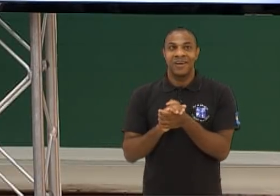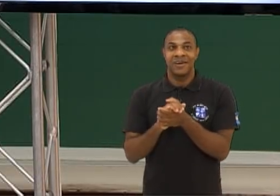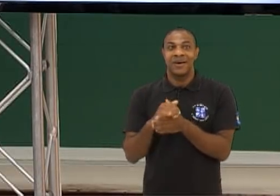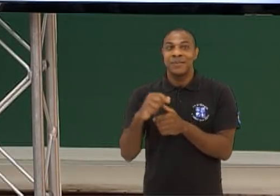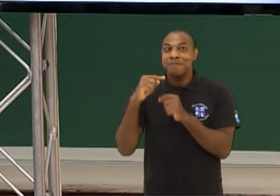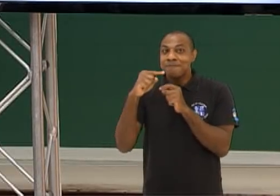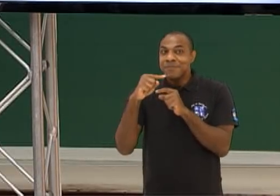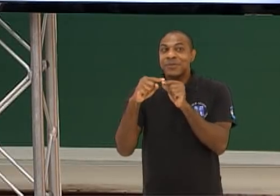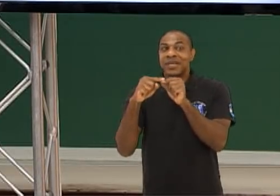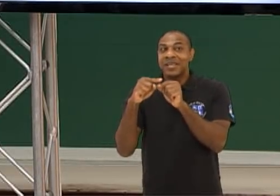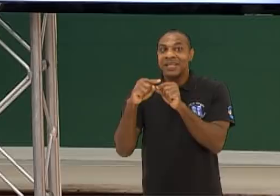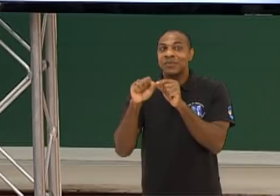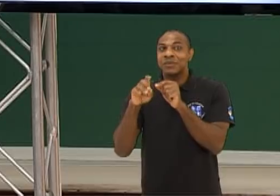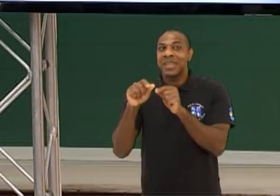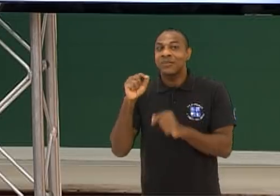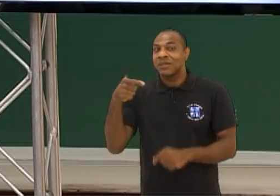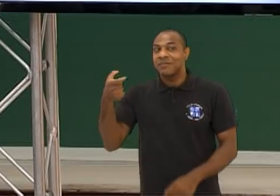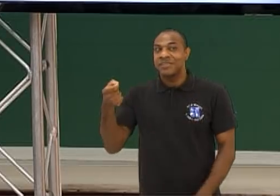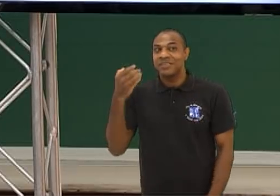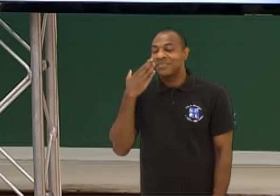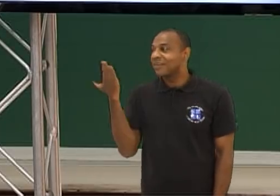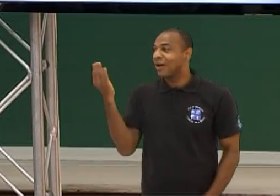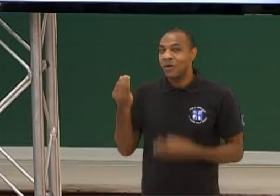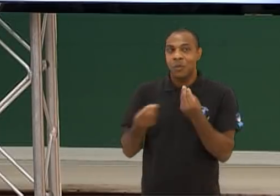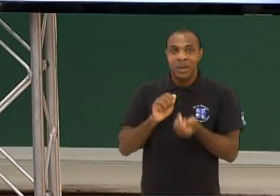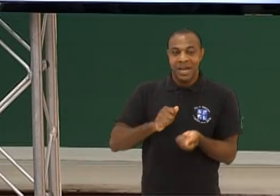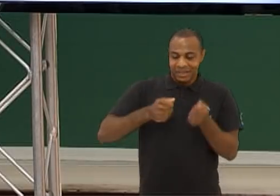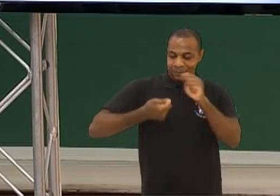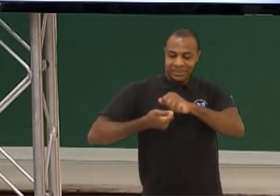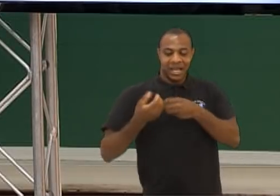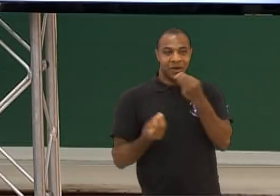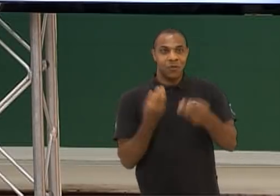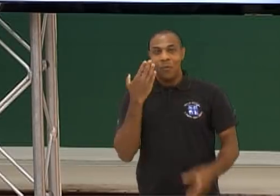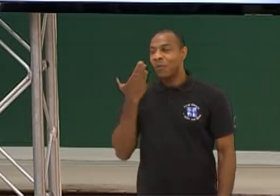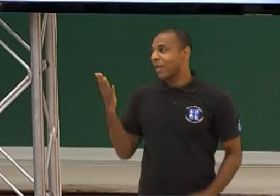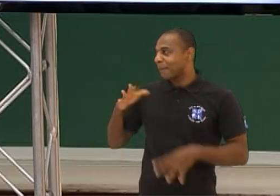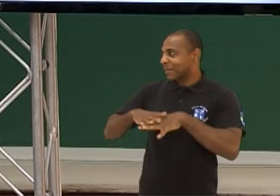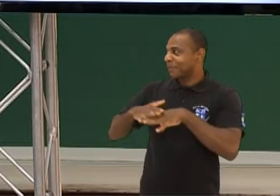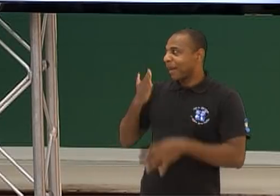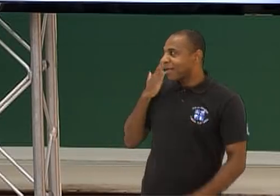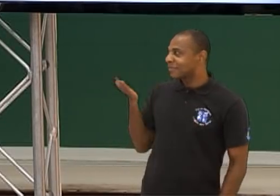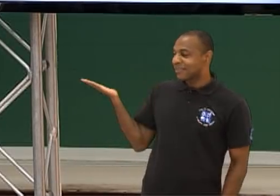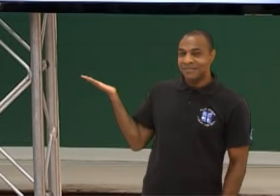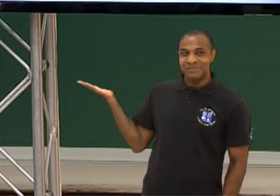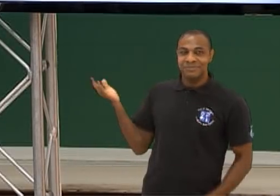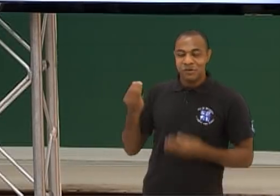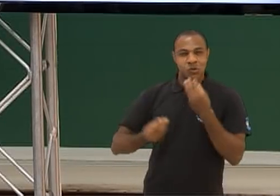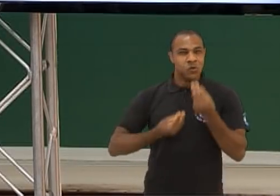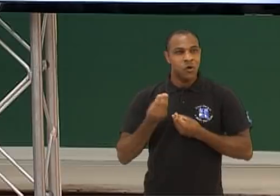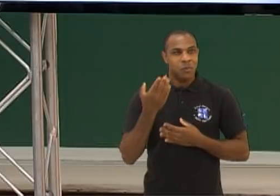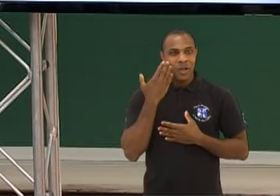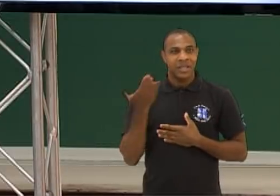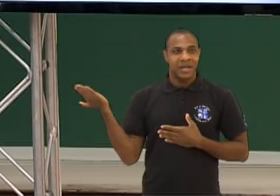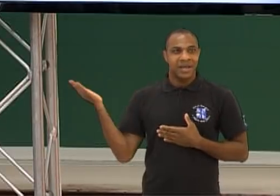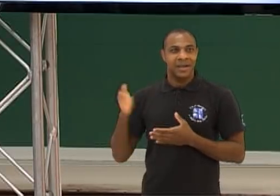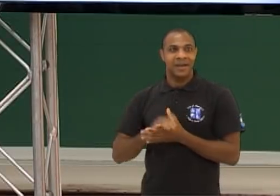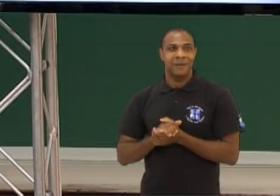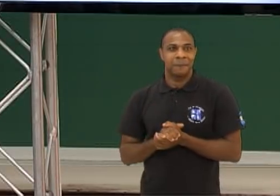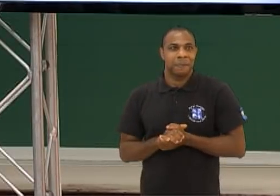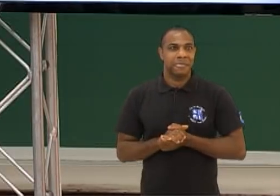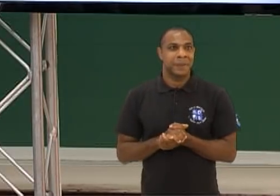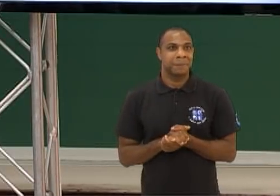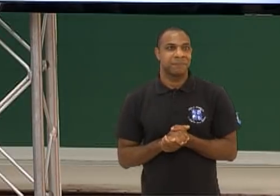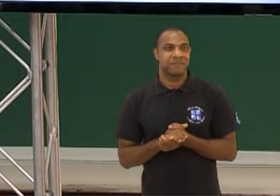O quadrado, onde que sai o quadrado? Por exemplo, cálculo de área, metros quadrados. É um exemplo que a gente utiliza, que aparece o quadrado.